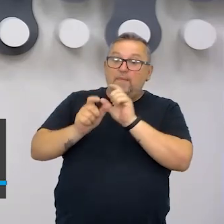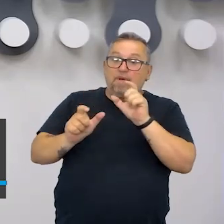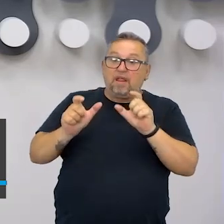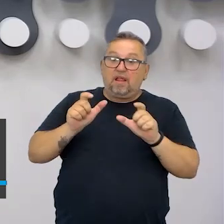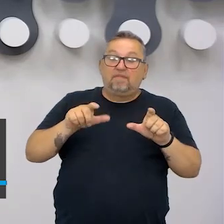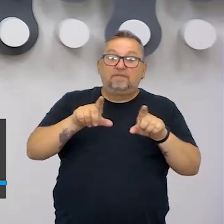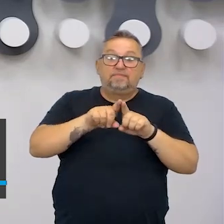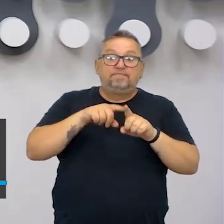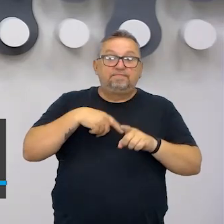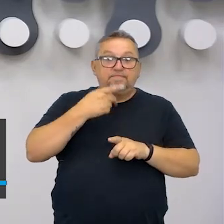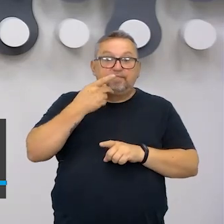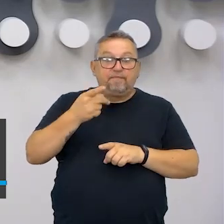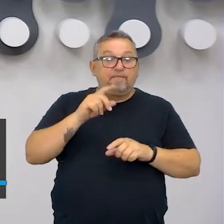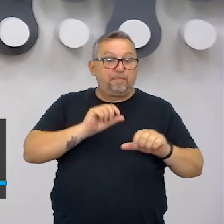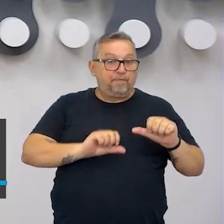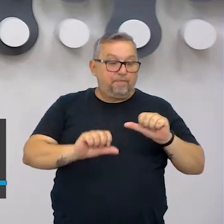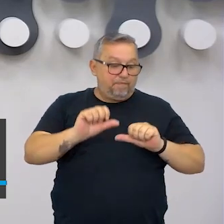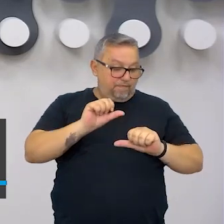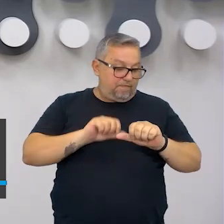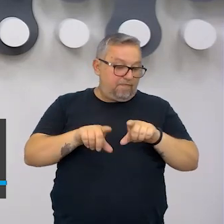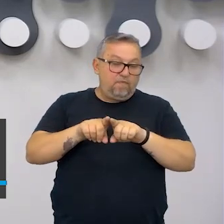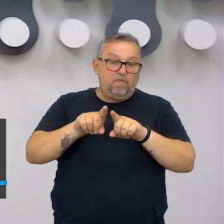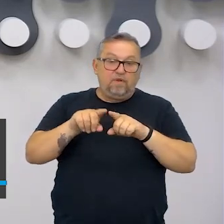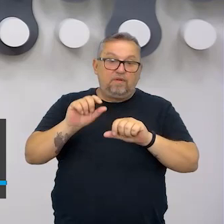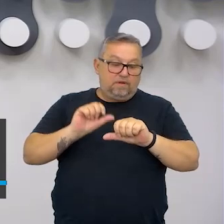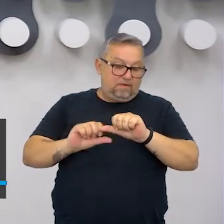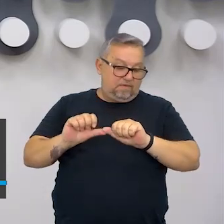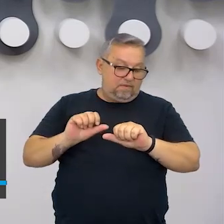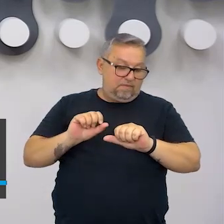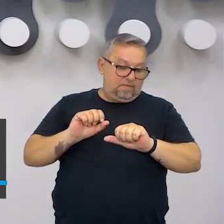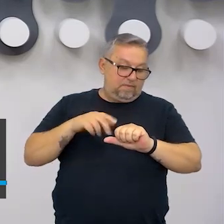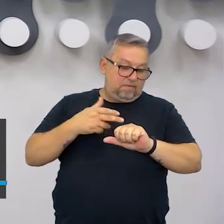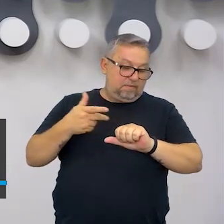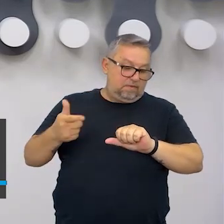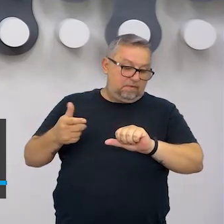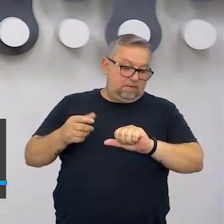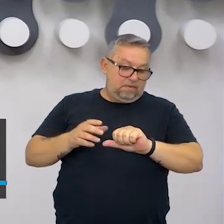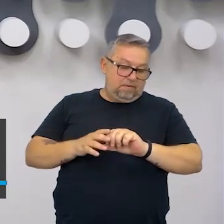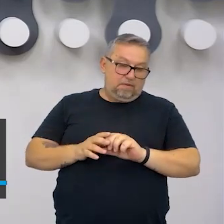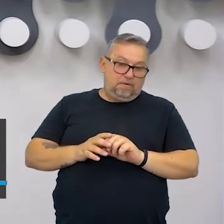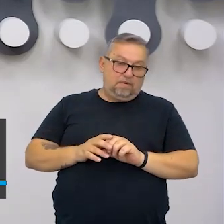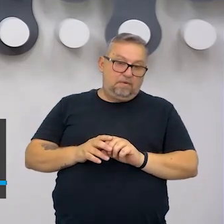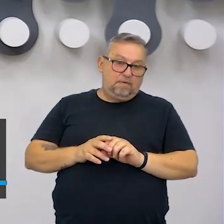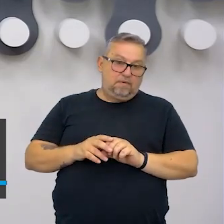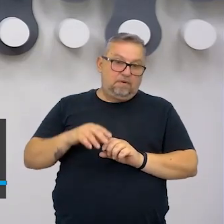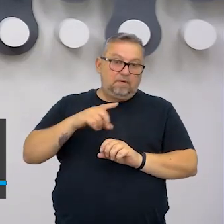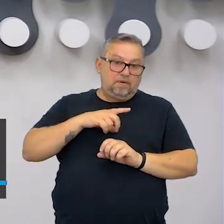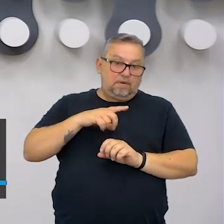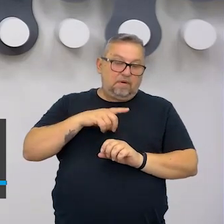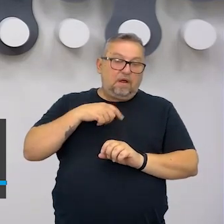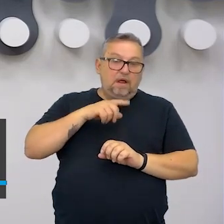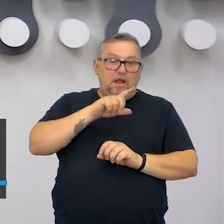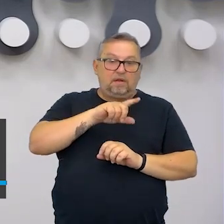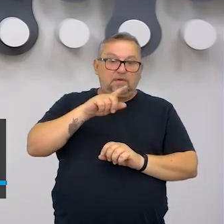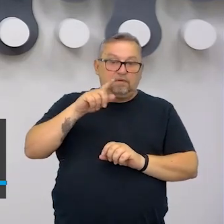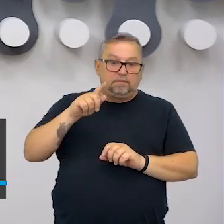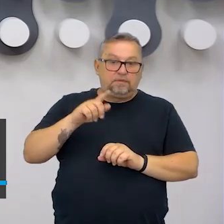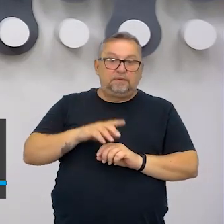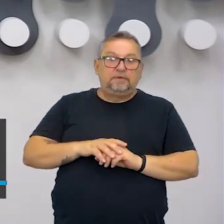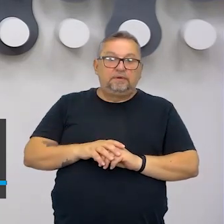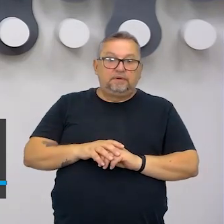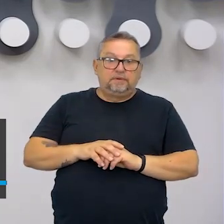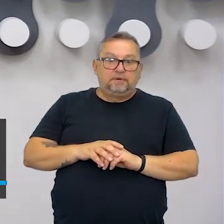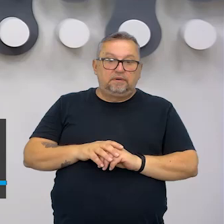a serem ditas vai mudando, e com isso se transforma também aquele ser que vive aquela linguagem, aquela língua,